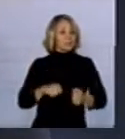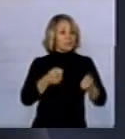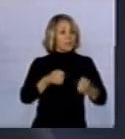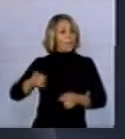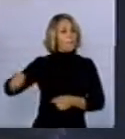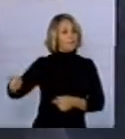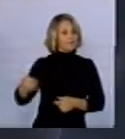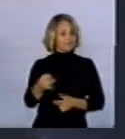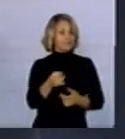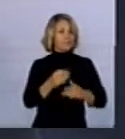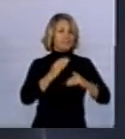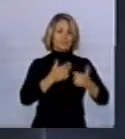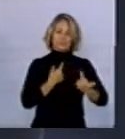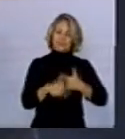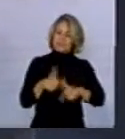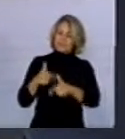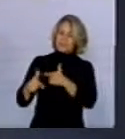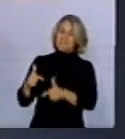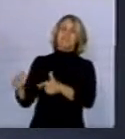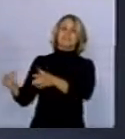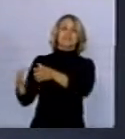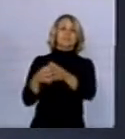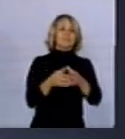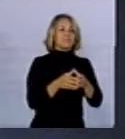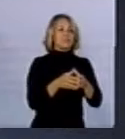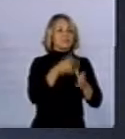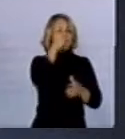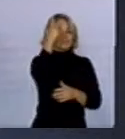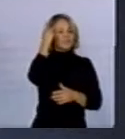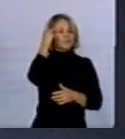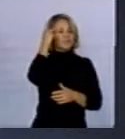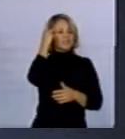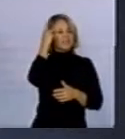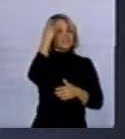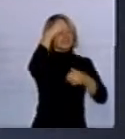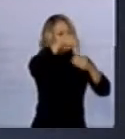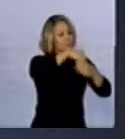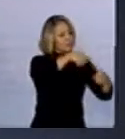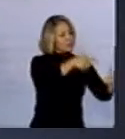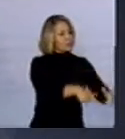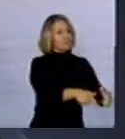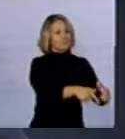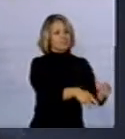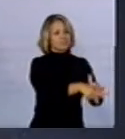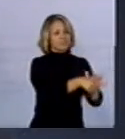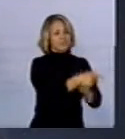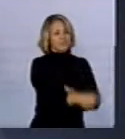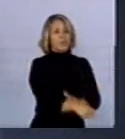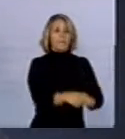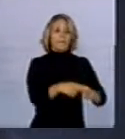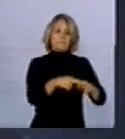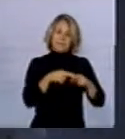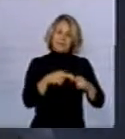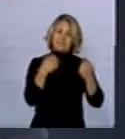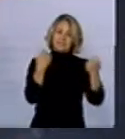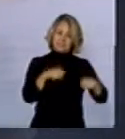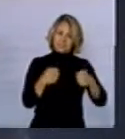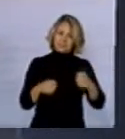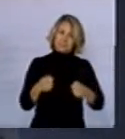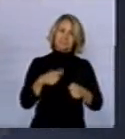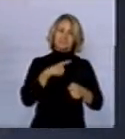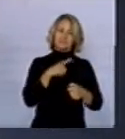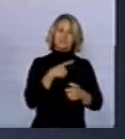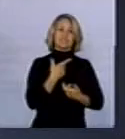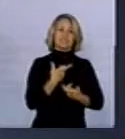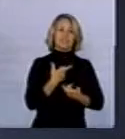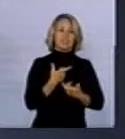para pequenos artistas locais, para pequenos talentos locais. Então, essa necessidade de